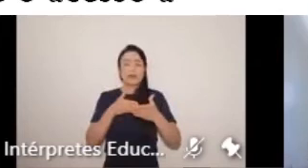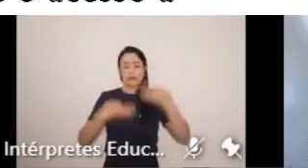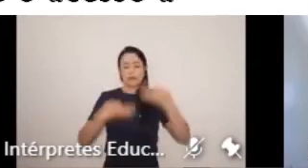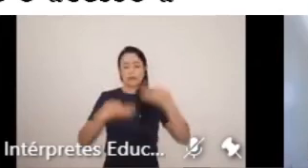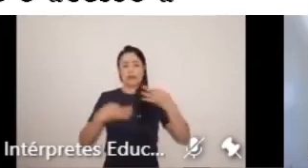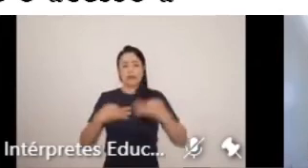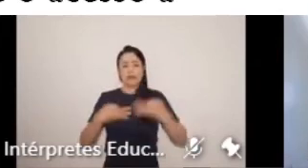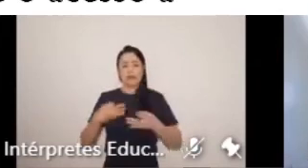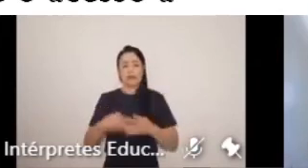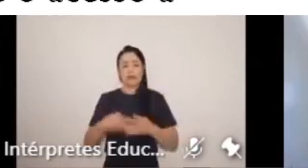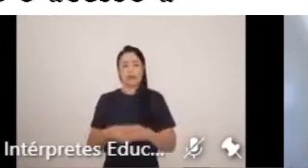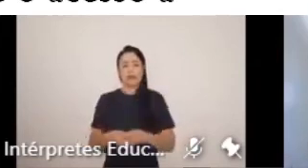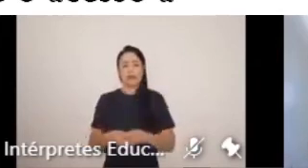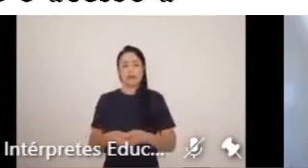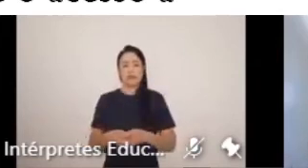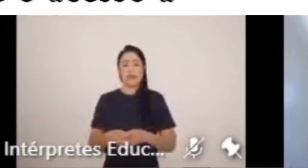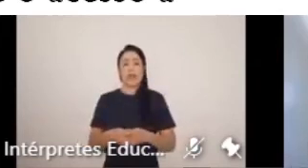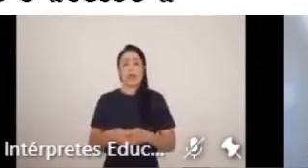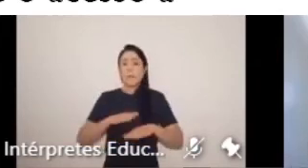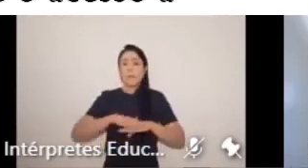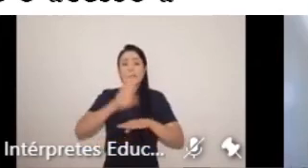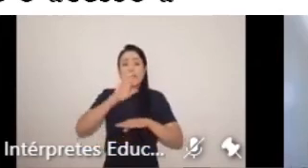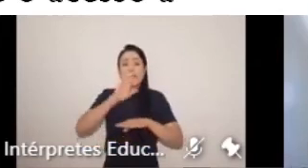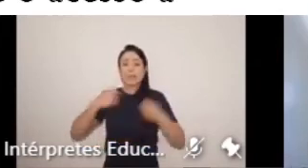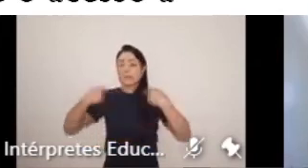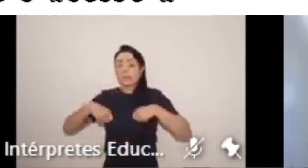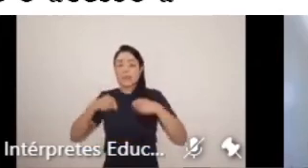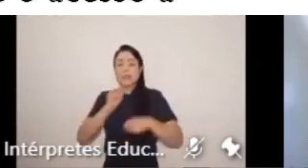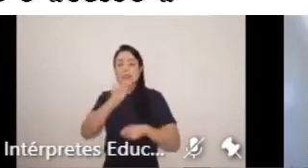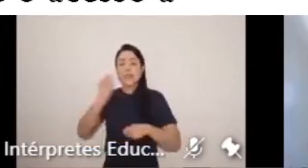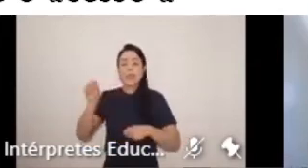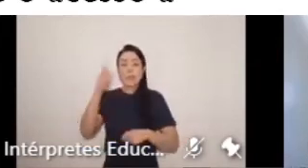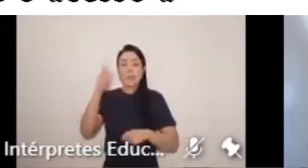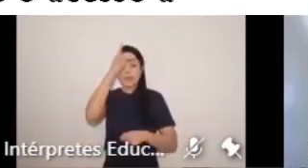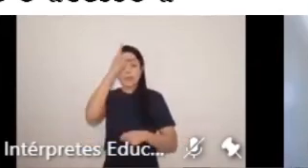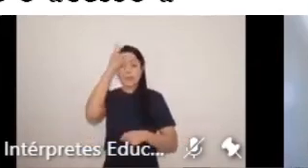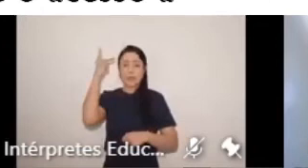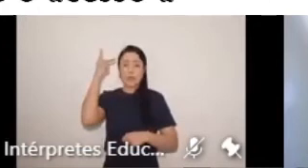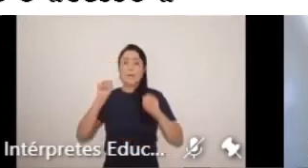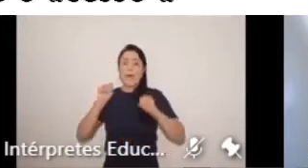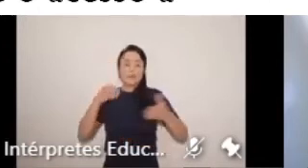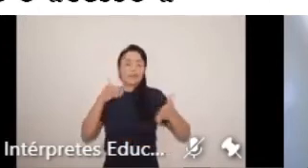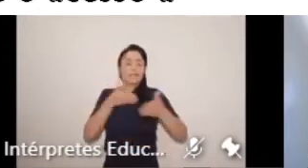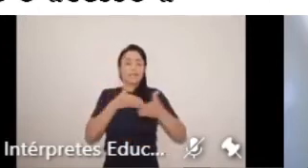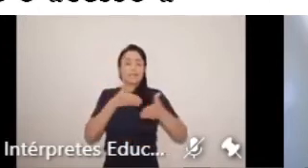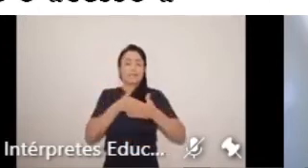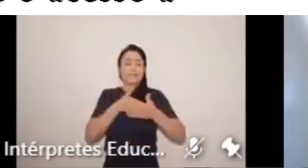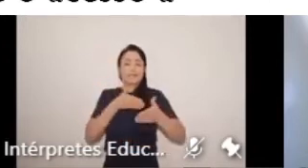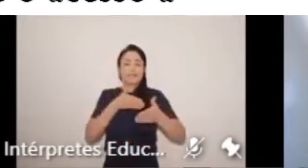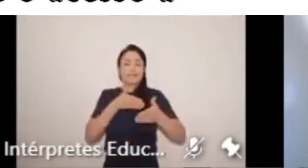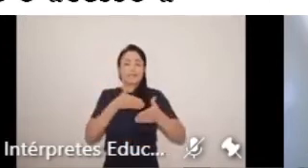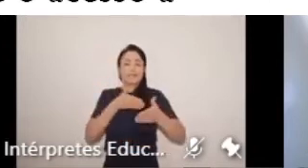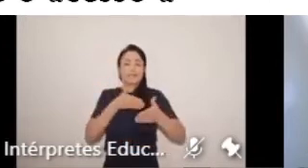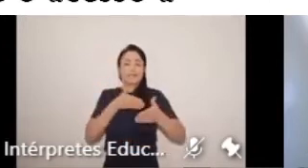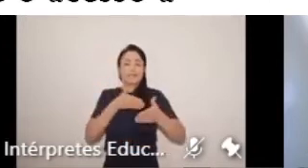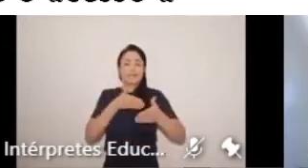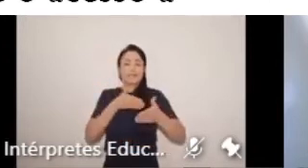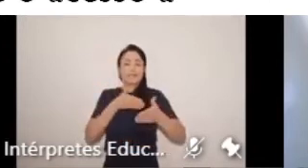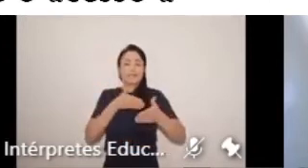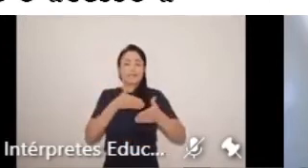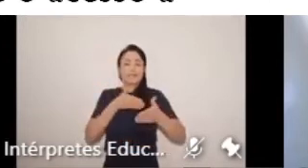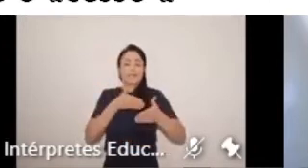das pessoas mais vulneráveis. Então, para se evitar os abusos, que eu acredito que existam com grande força mais na